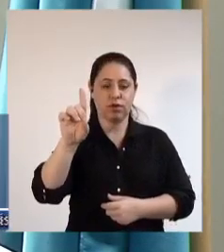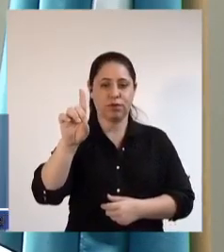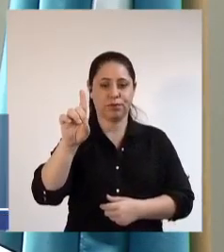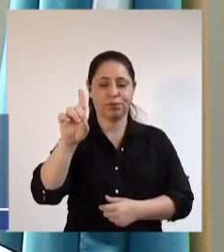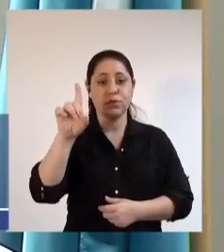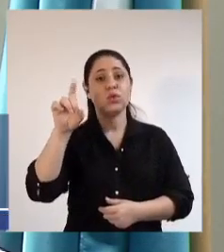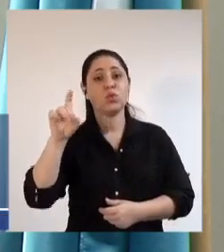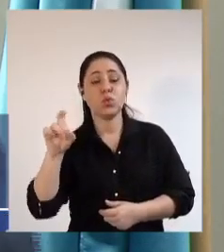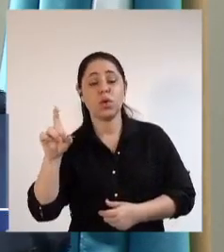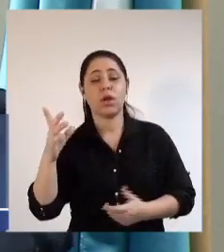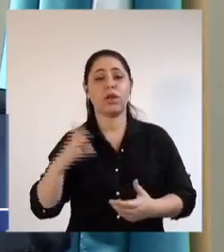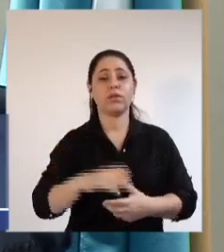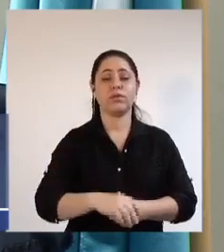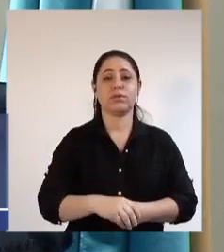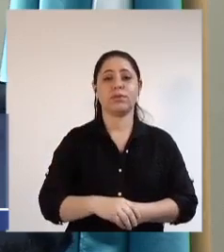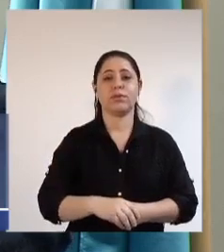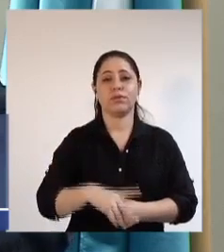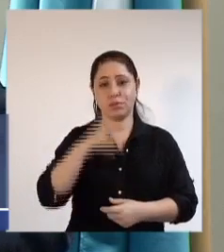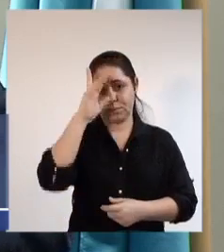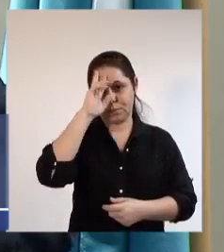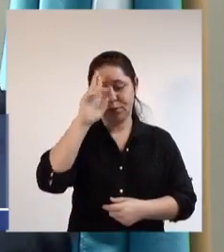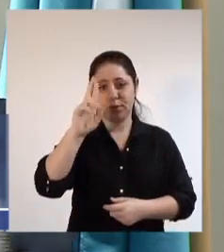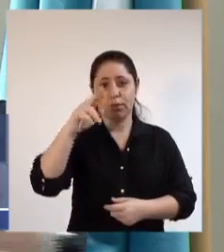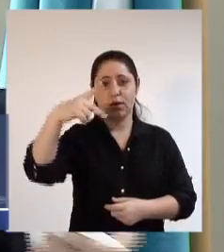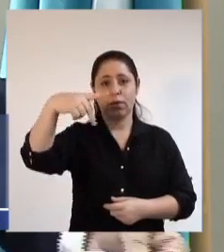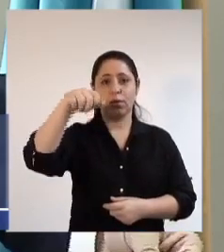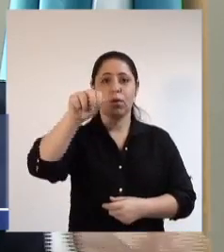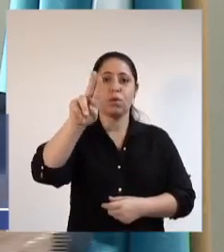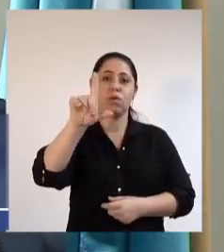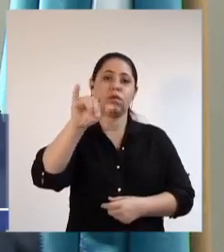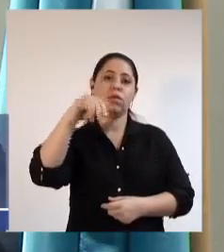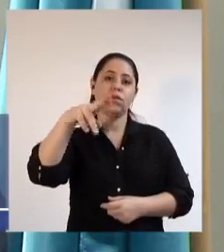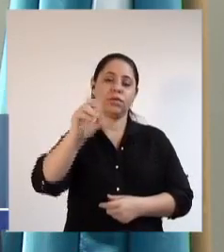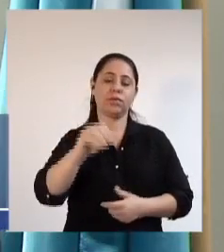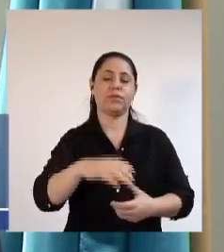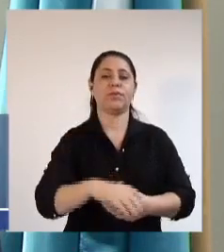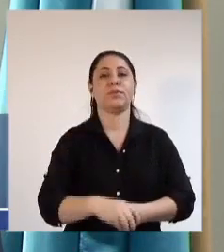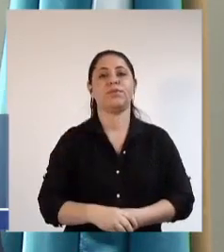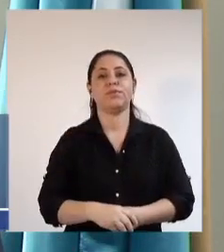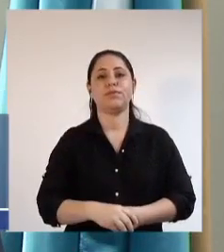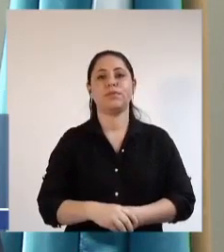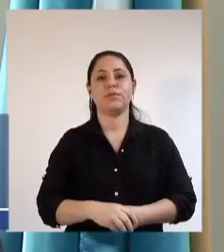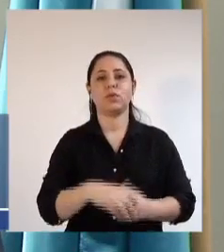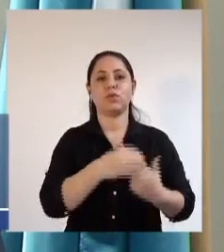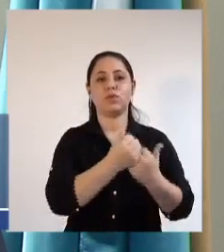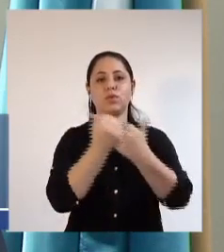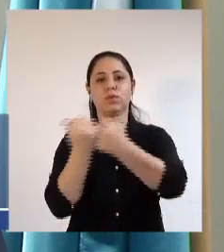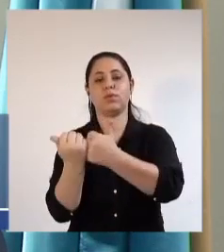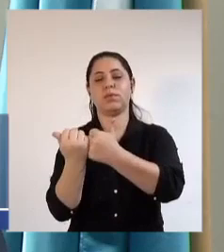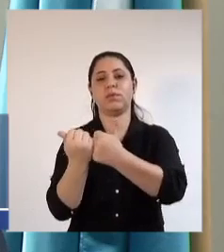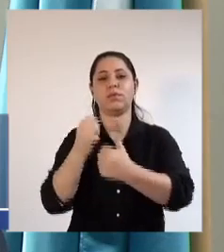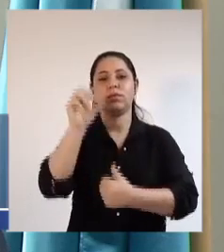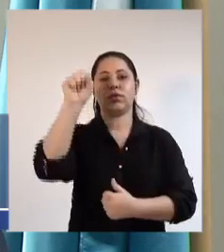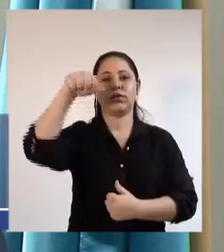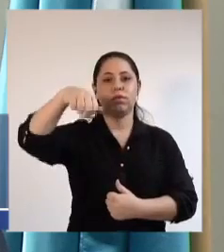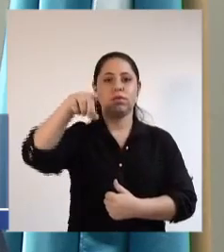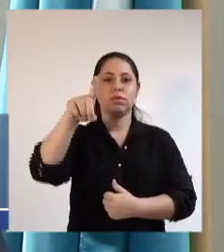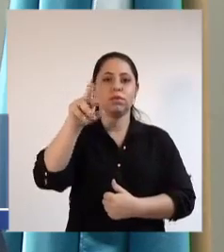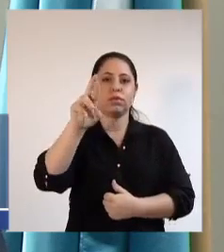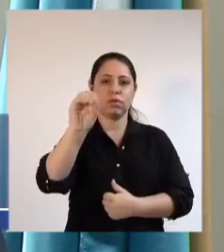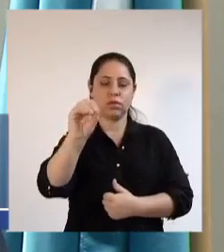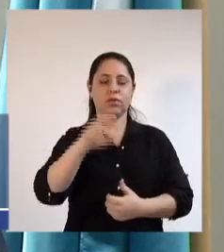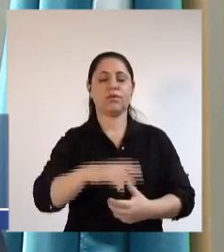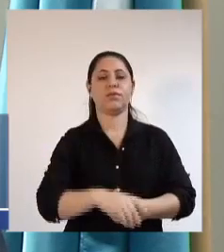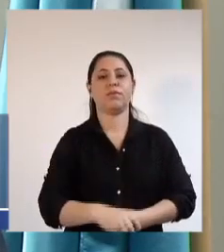titular paulino júnior suplente sandro menezes